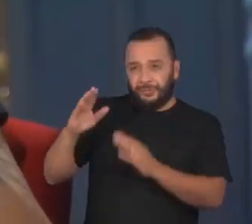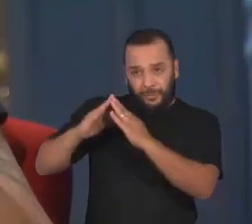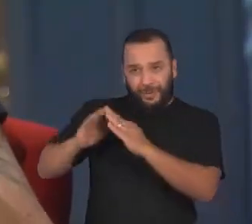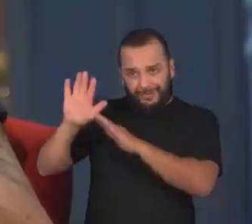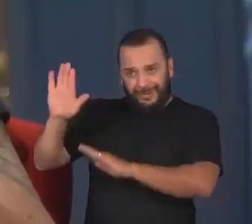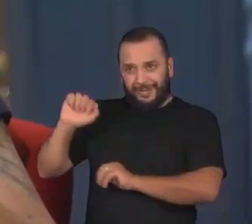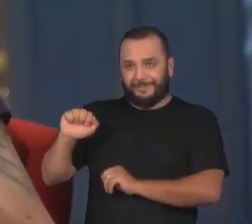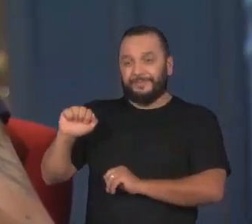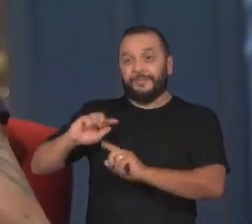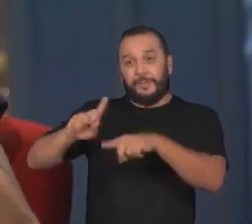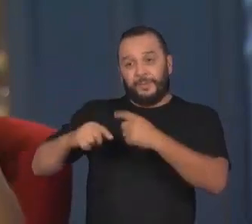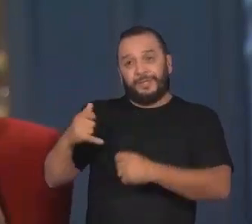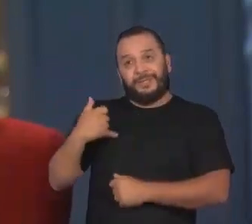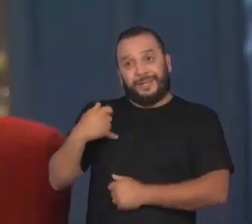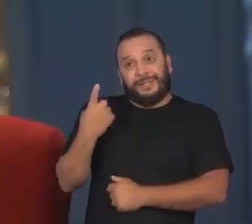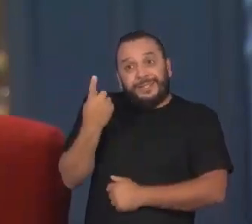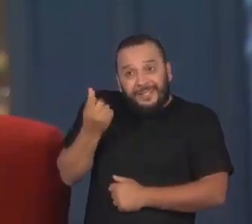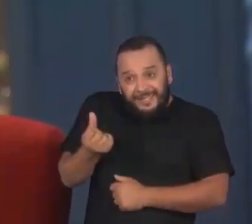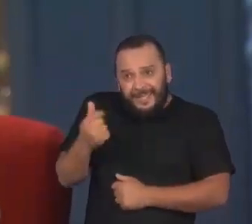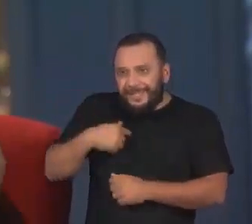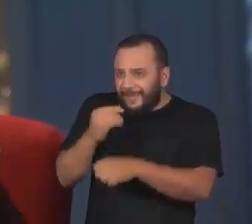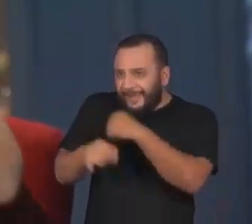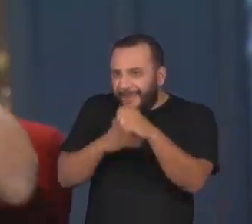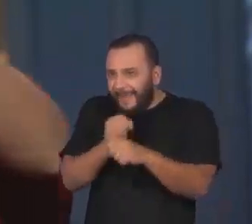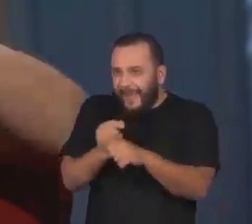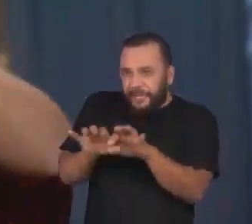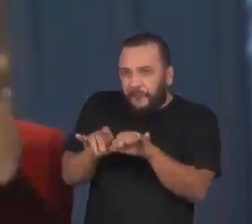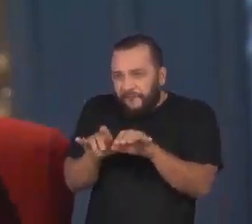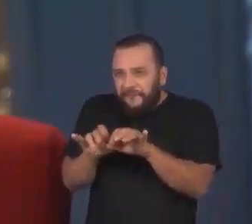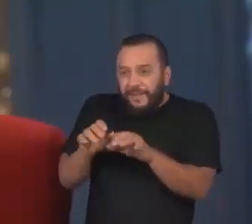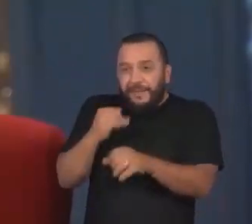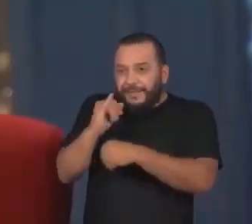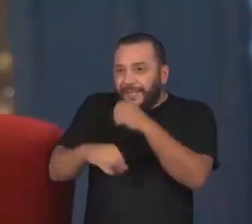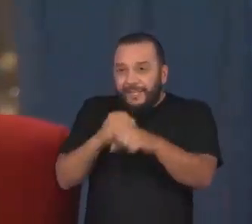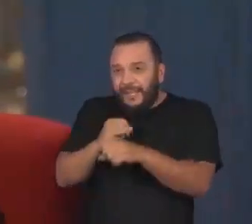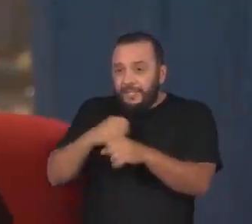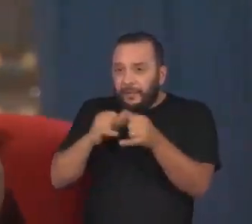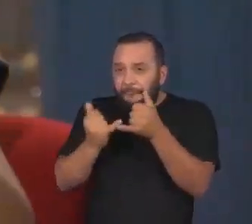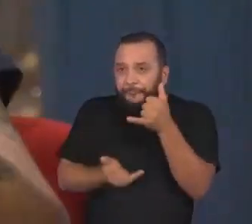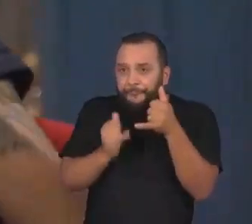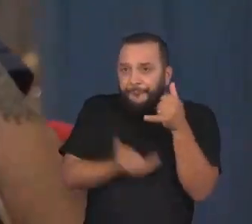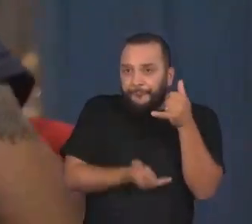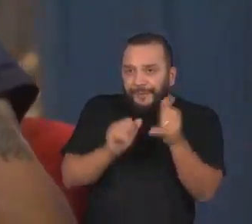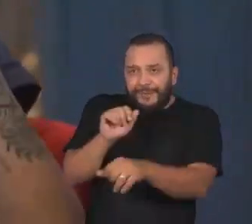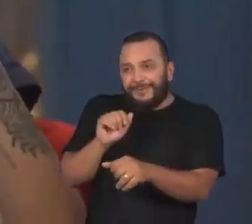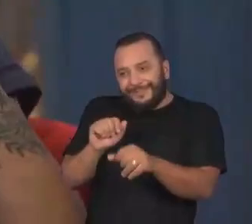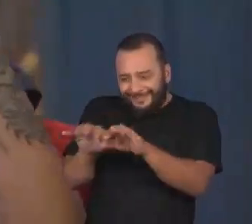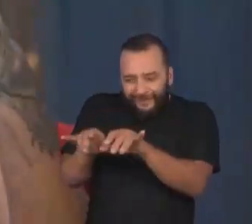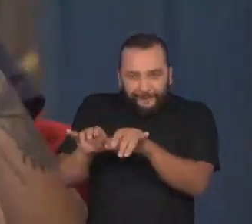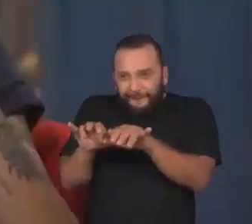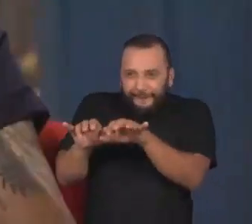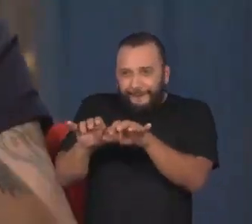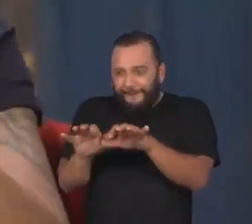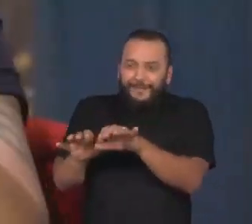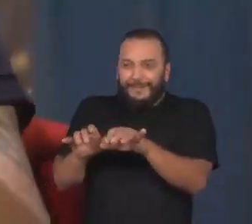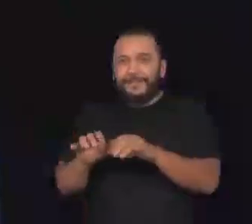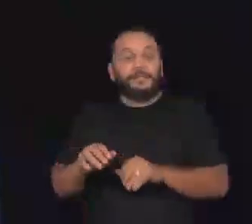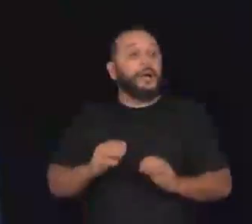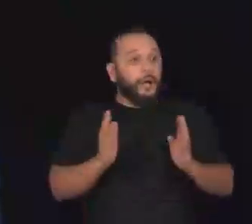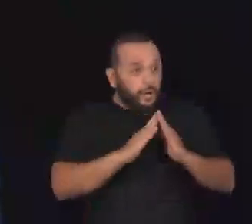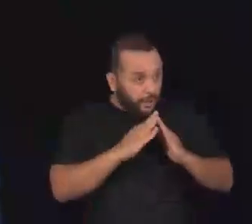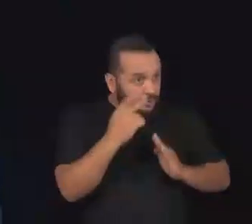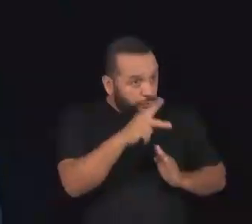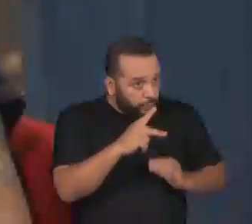16 anos e pensam ali na internet né aquela internet disputada pouquinho que a gente tinha ali era internet ainda internet ainda limitada ou